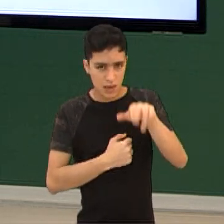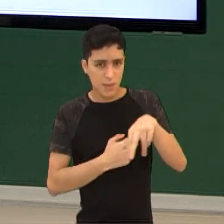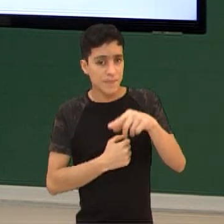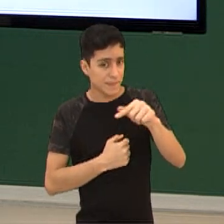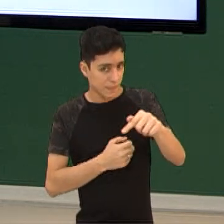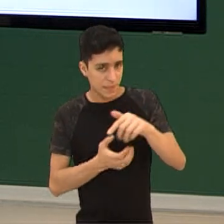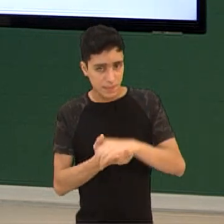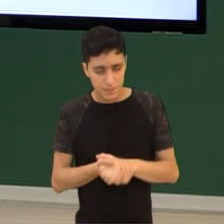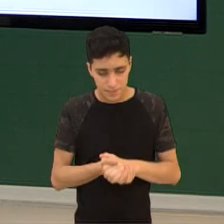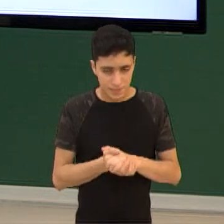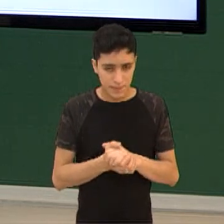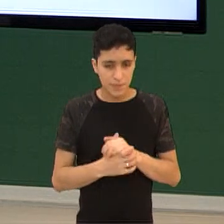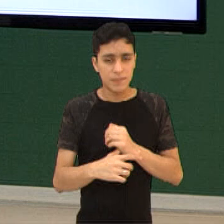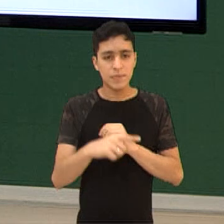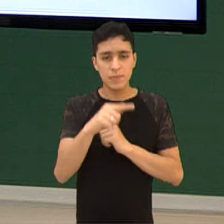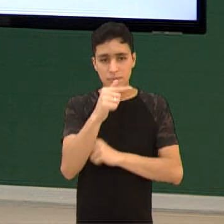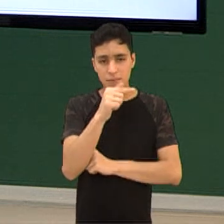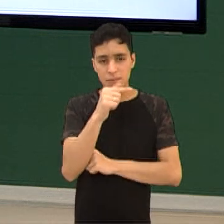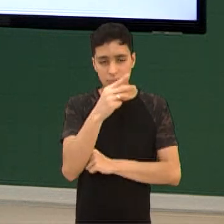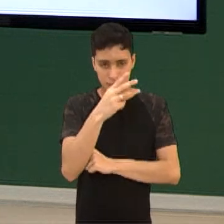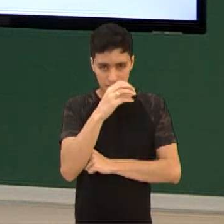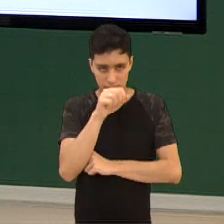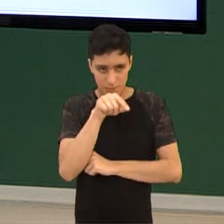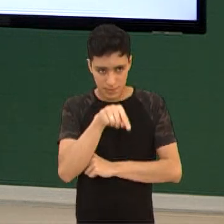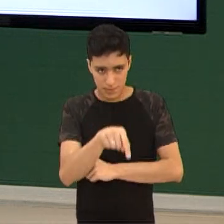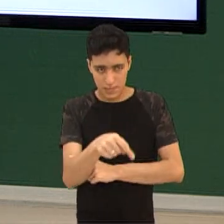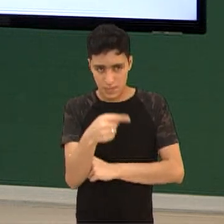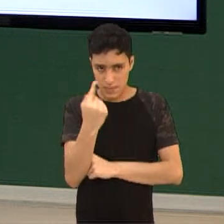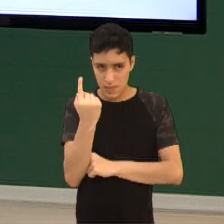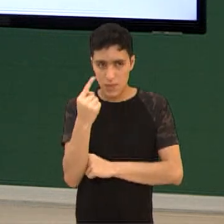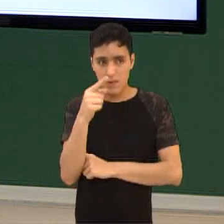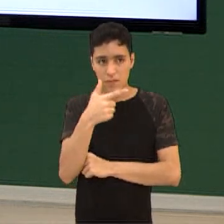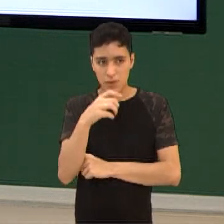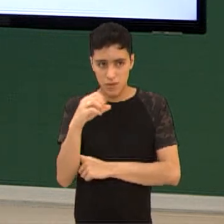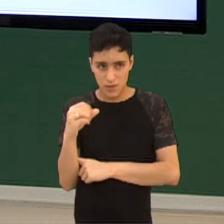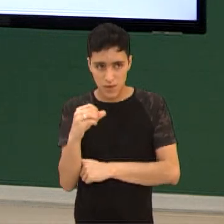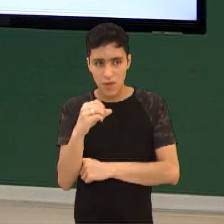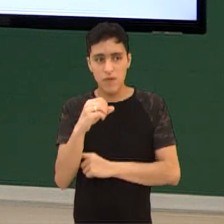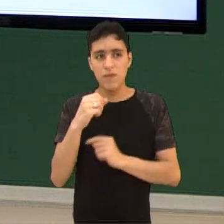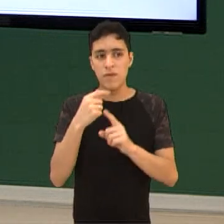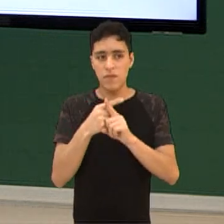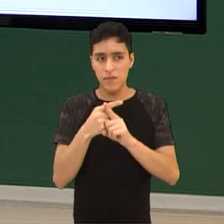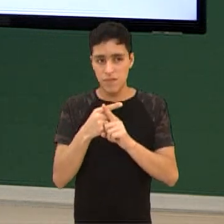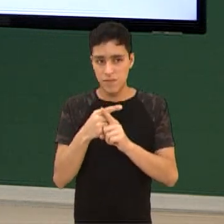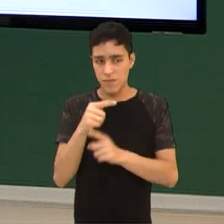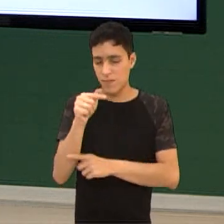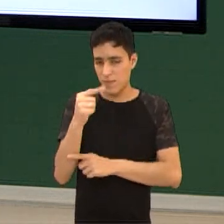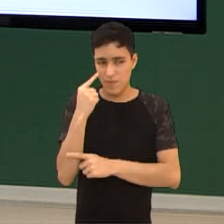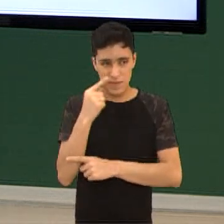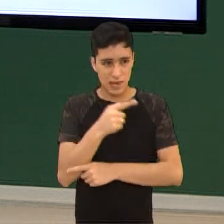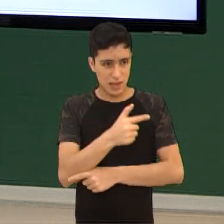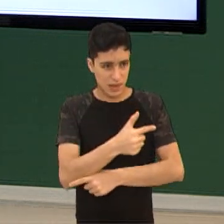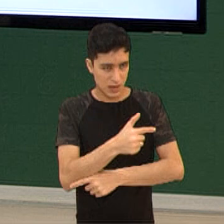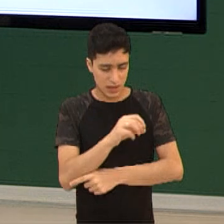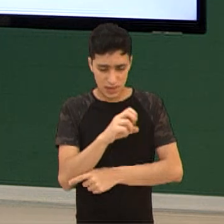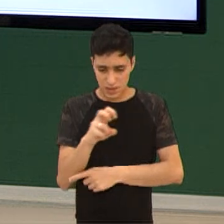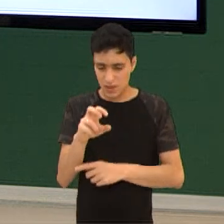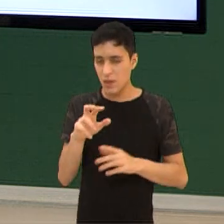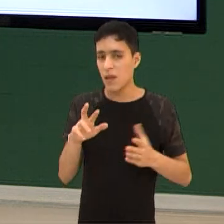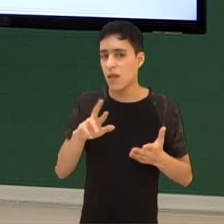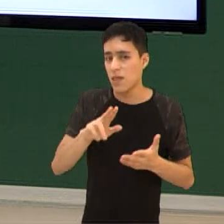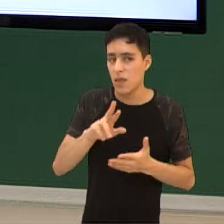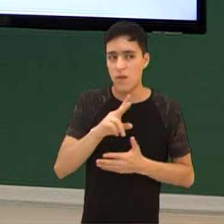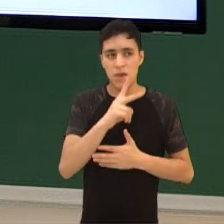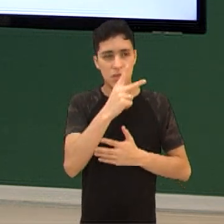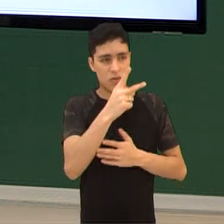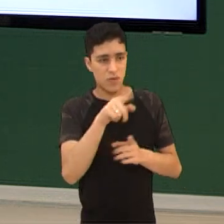7. 30 menos 1, 29, 29 vezes 7 mais 2, 205. Ei, olha só, não é